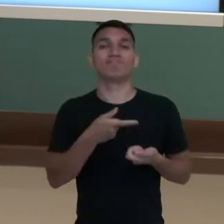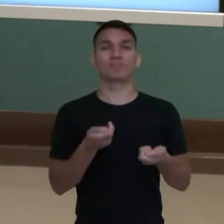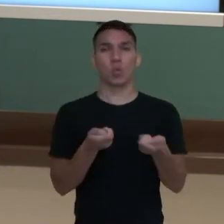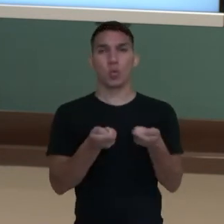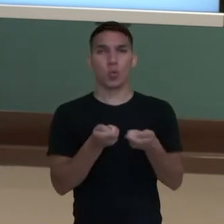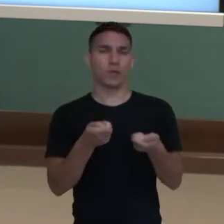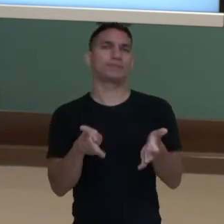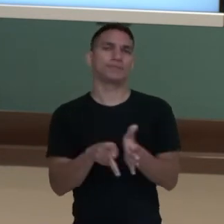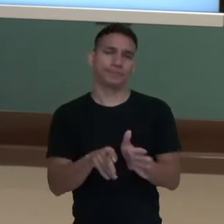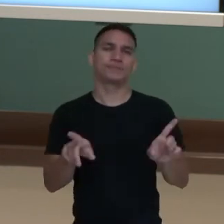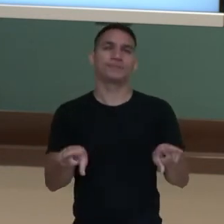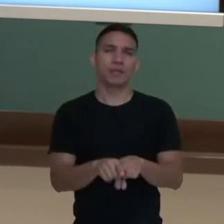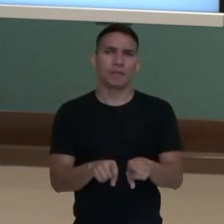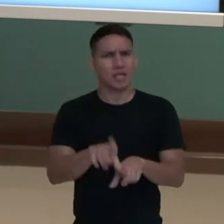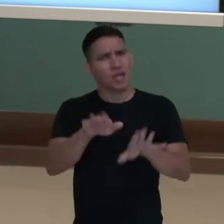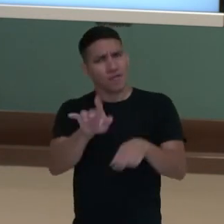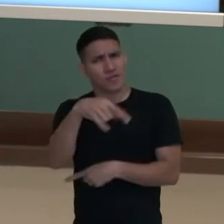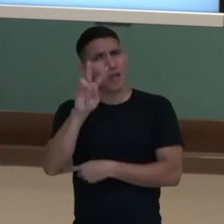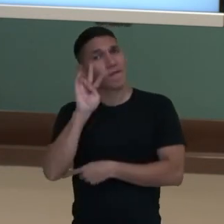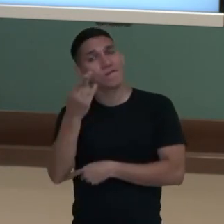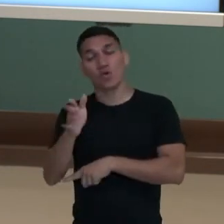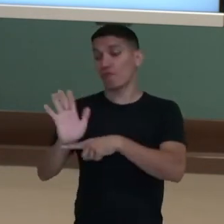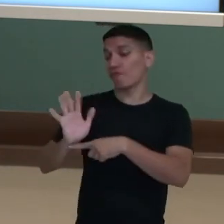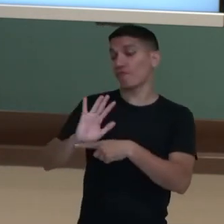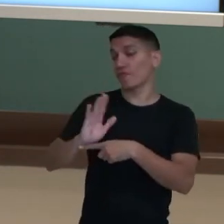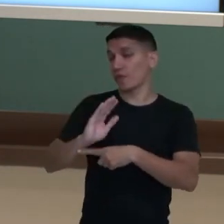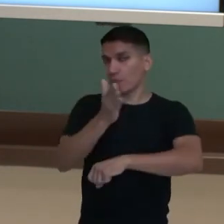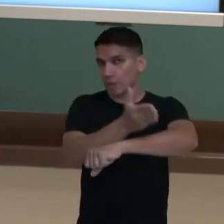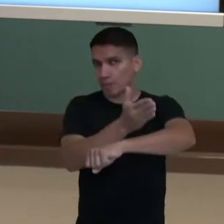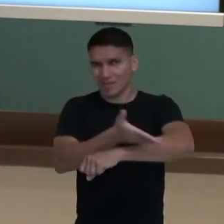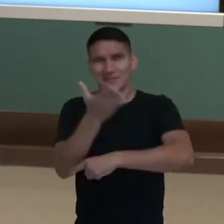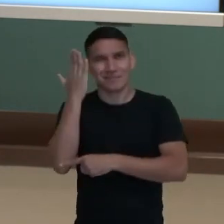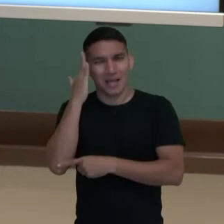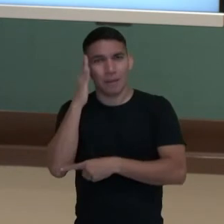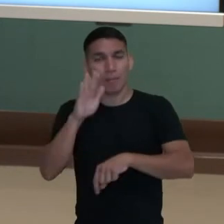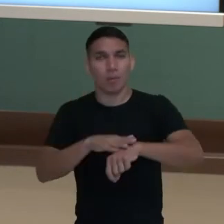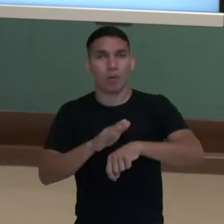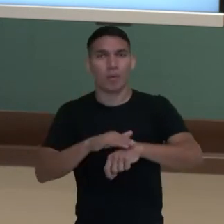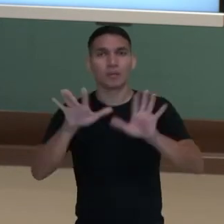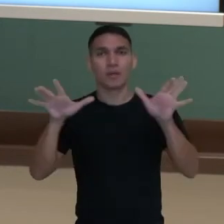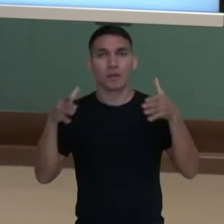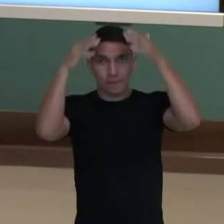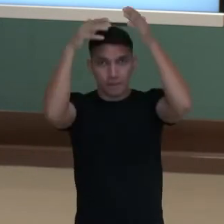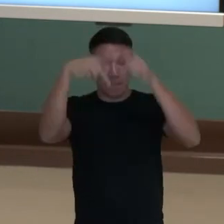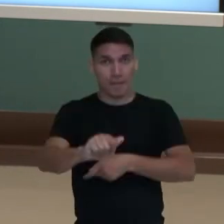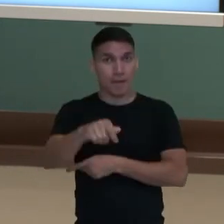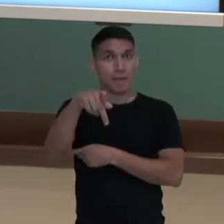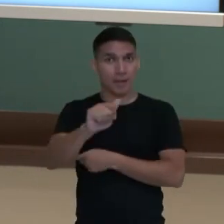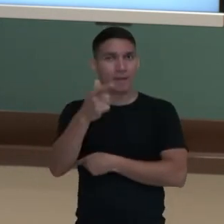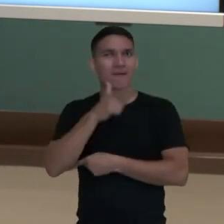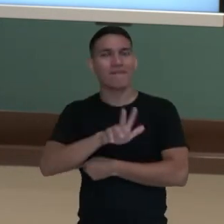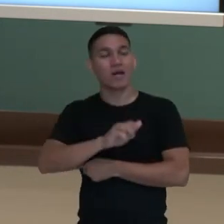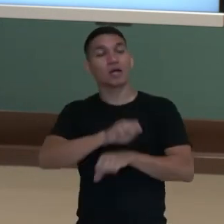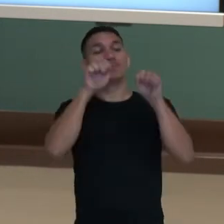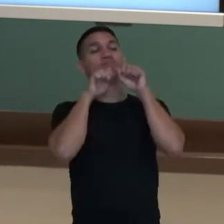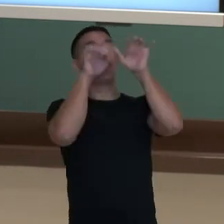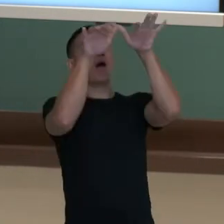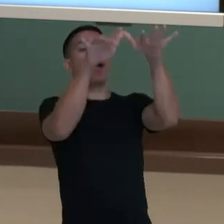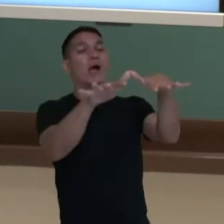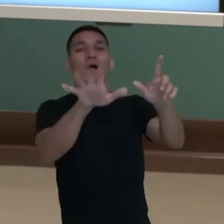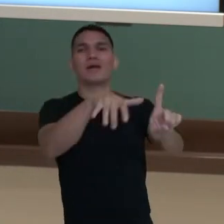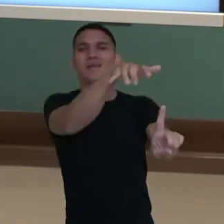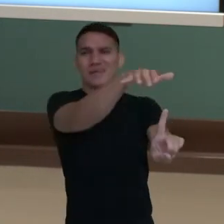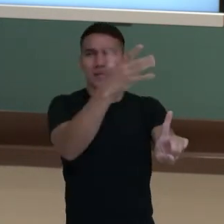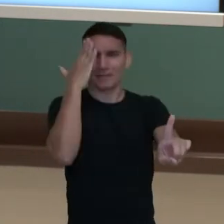tenha visto assim algum filme medieval, sabe quando é o Papa que vai santificar, vai abençoar o